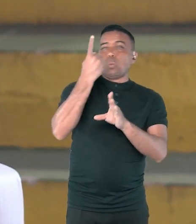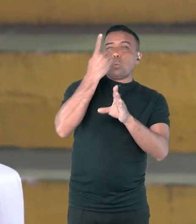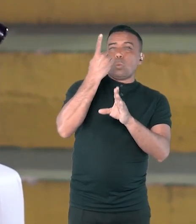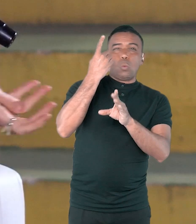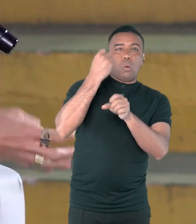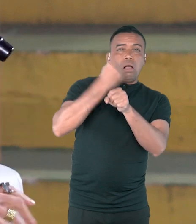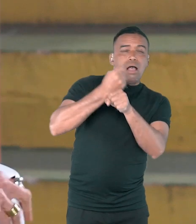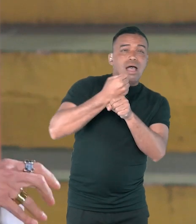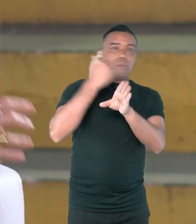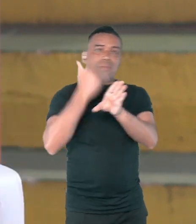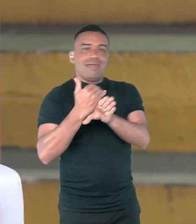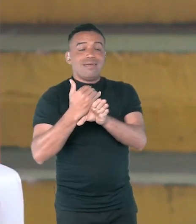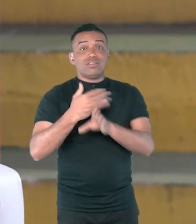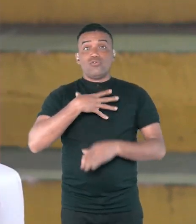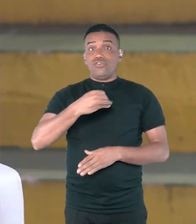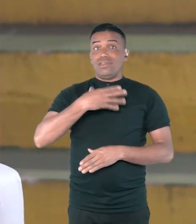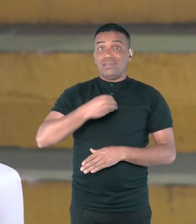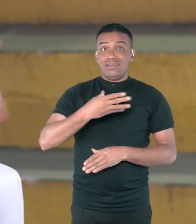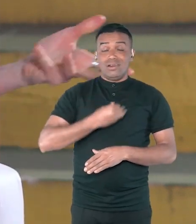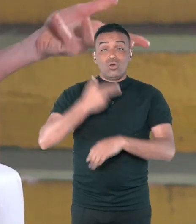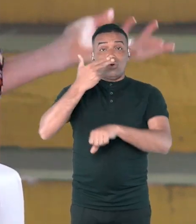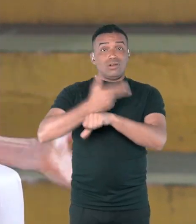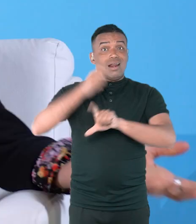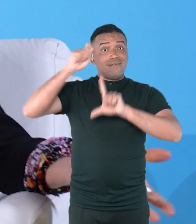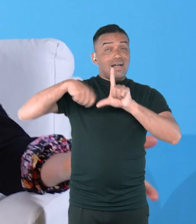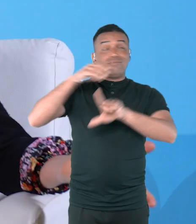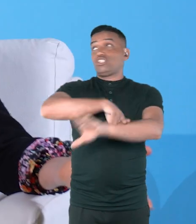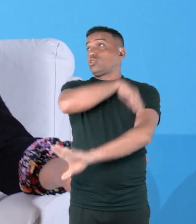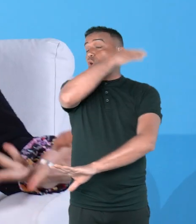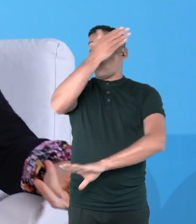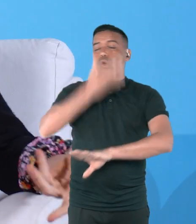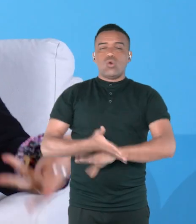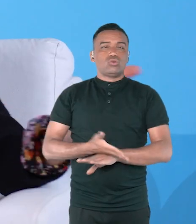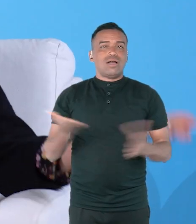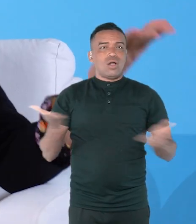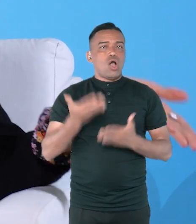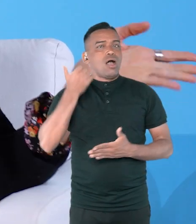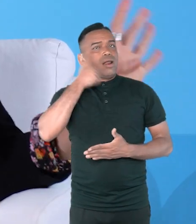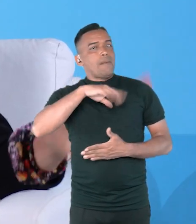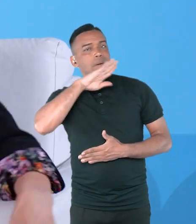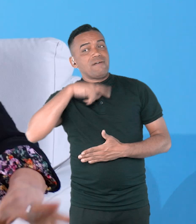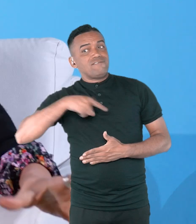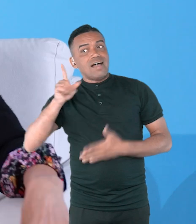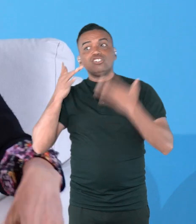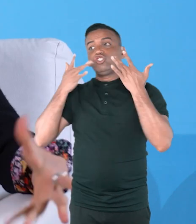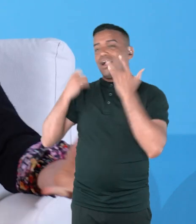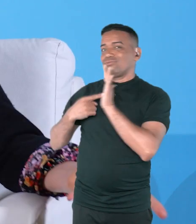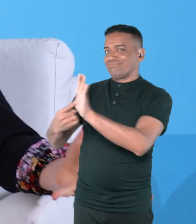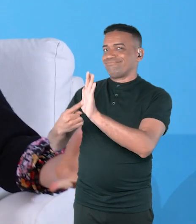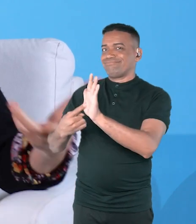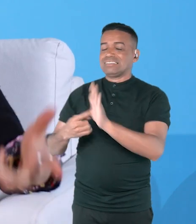meio. Então, os meninos pequenos, eu gravava o dia inteiro o retrato falado, não ia chegar em casa e falar assim, agora a mamãe vai para o